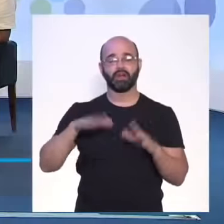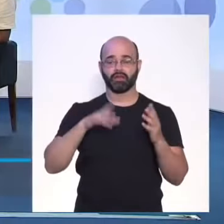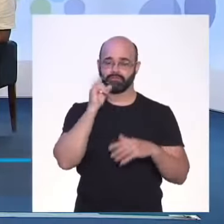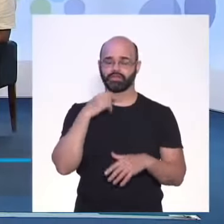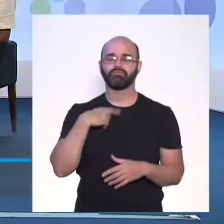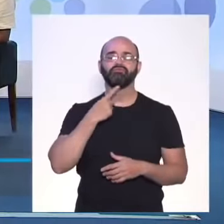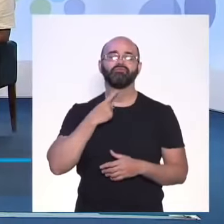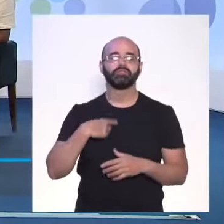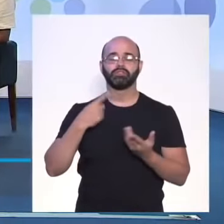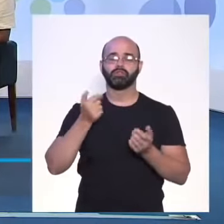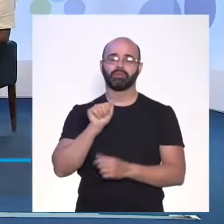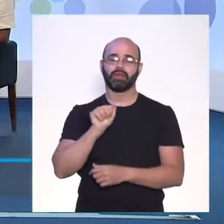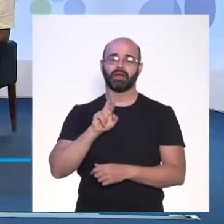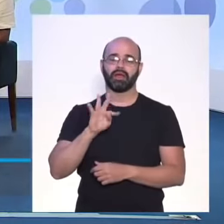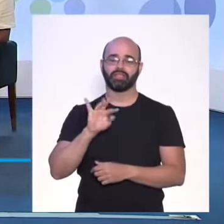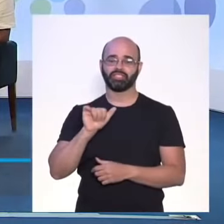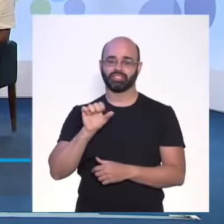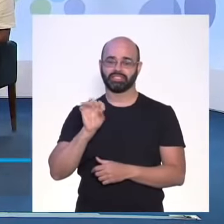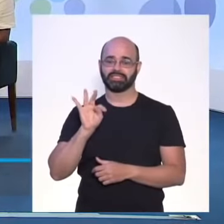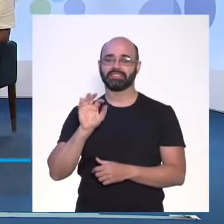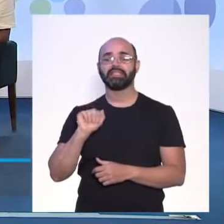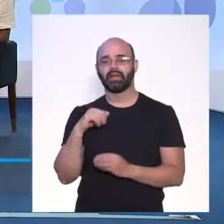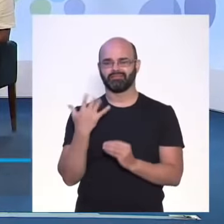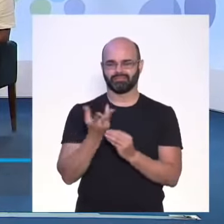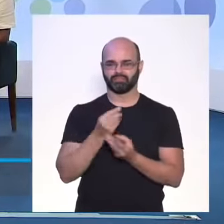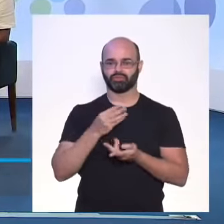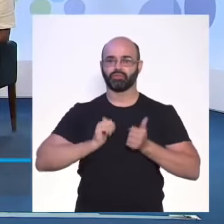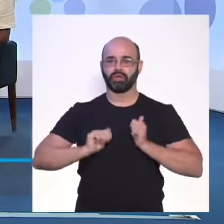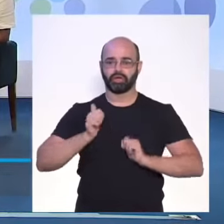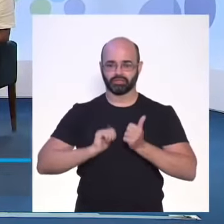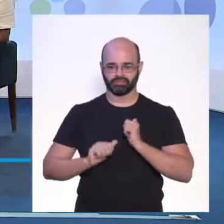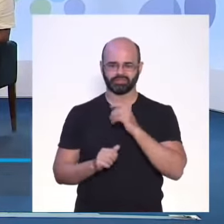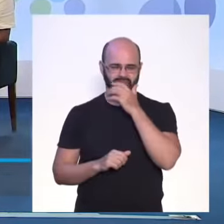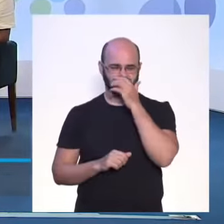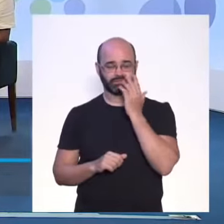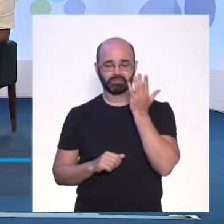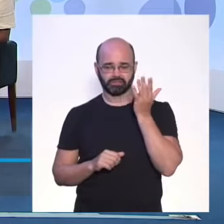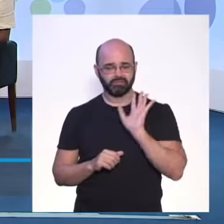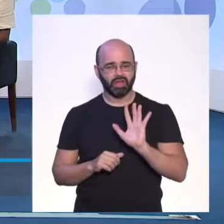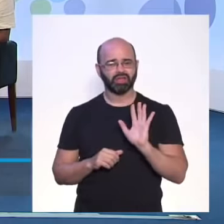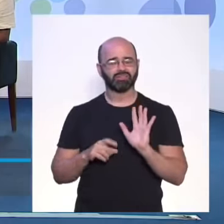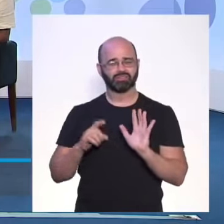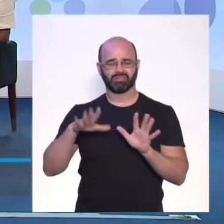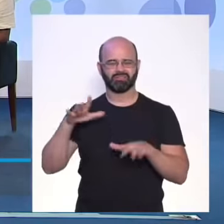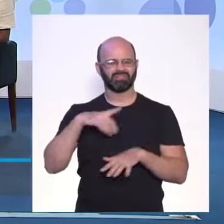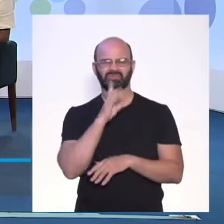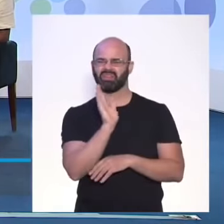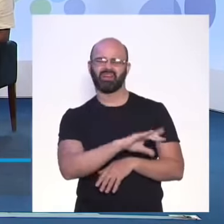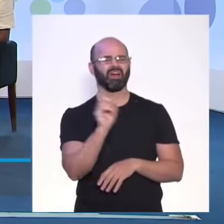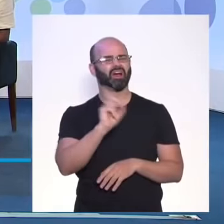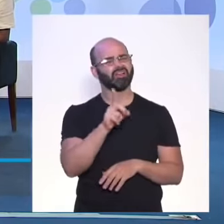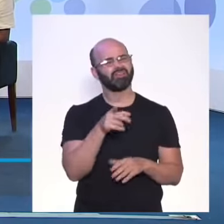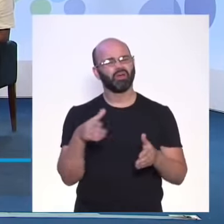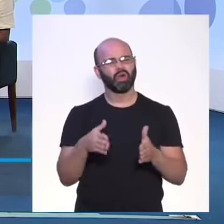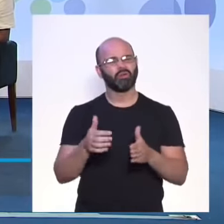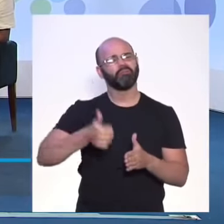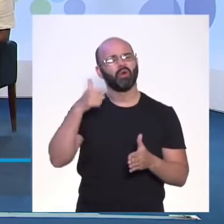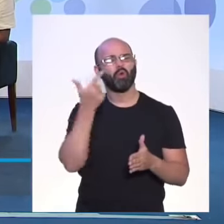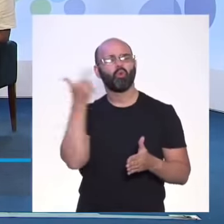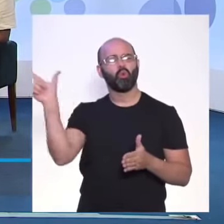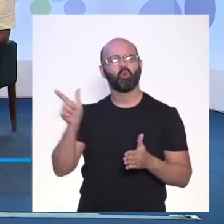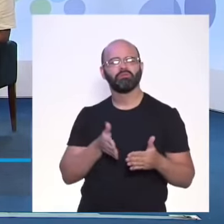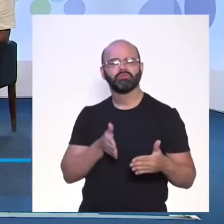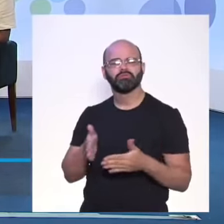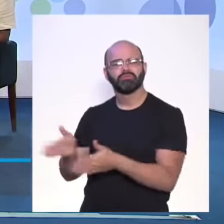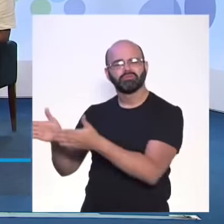a gente vai criando padrões né é de estimula a criatividade é verdade né tudo parece ter um jeito certo de fazer né